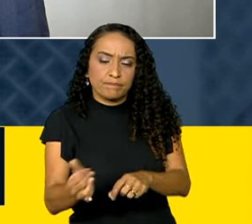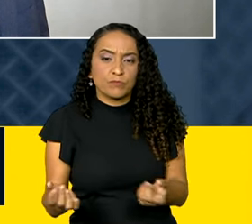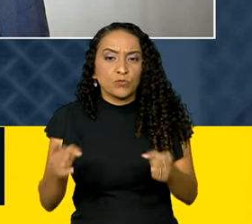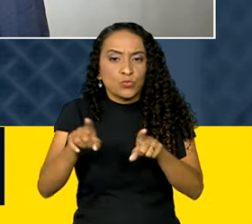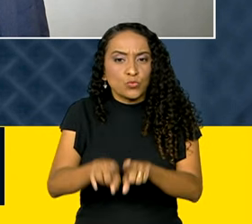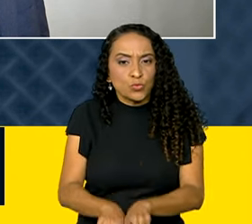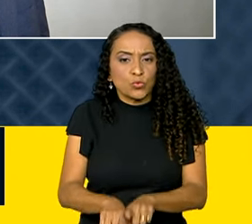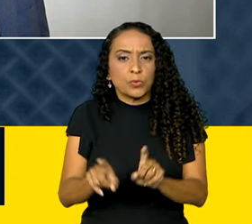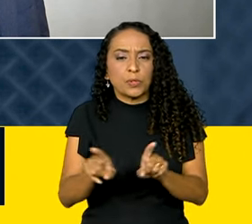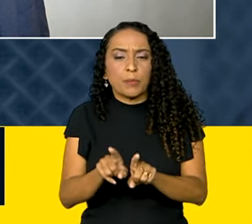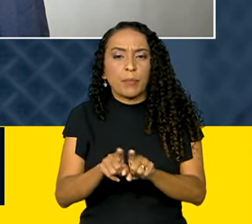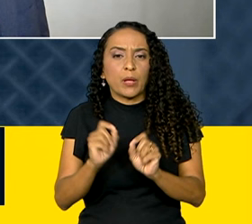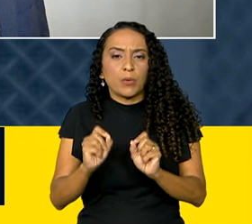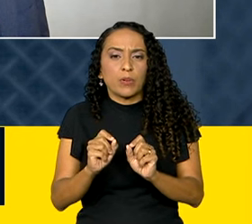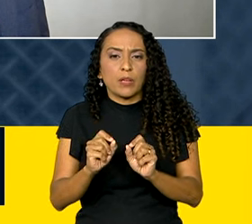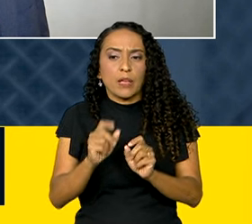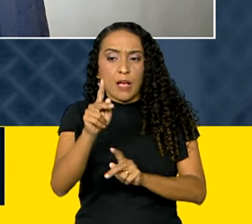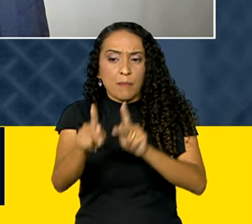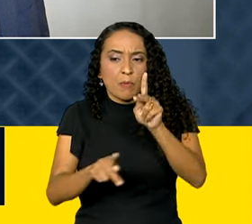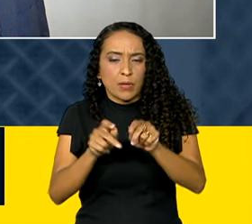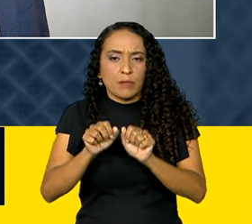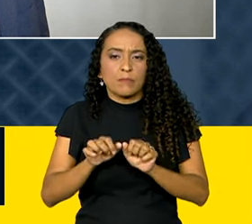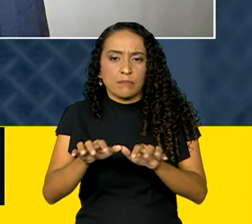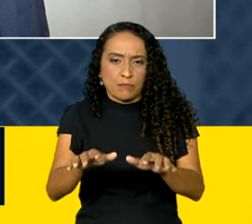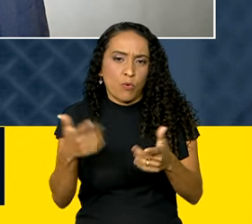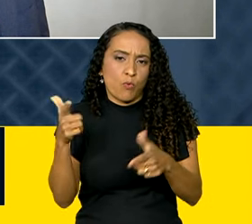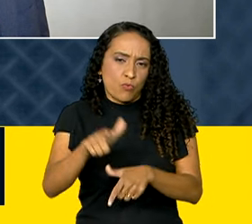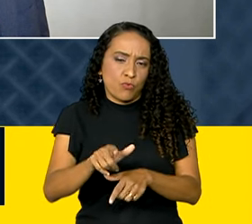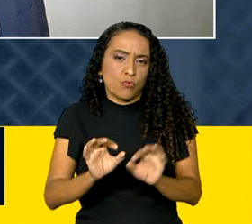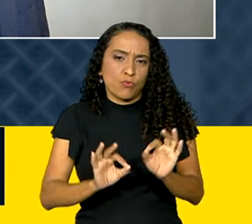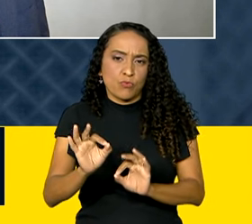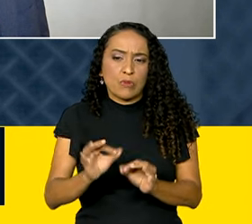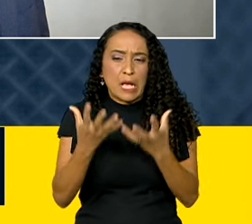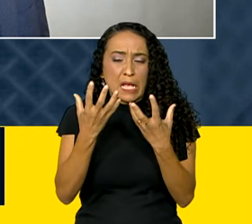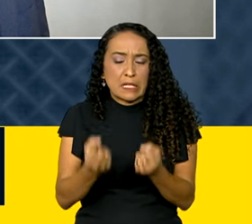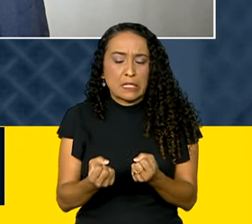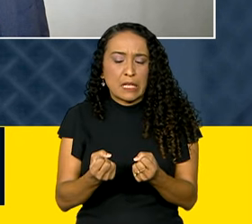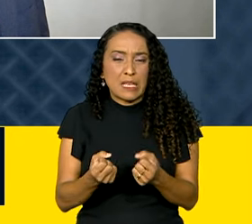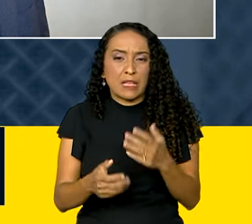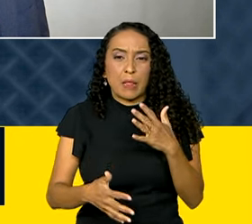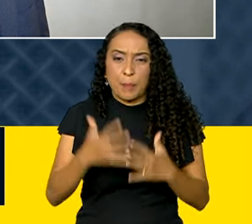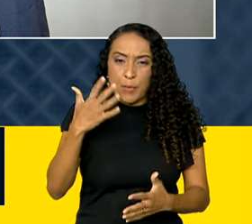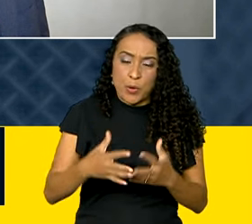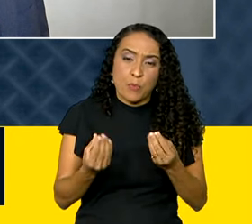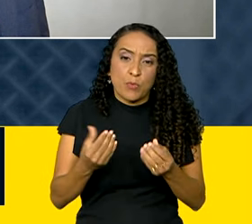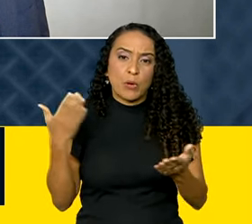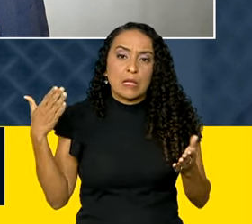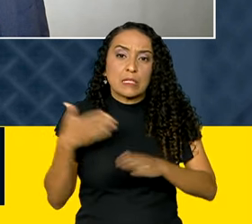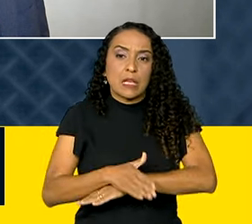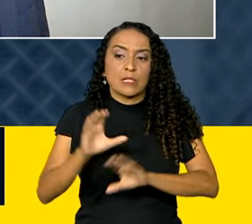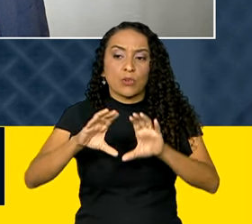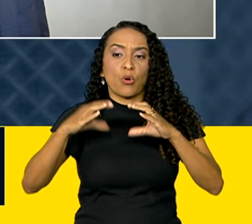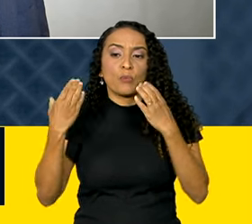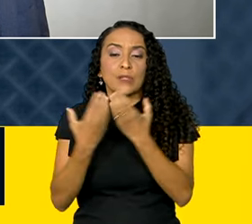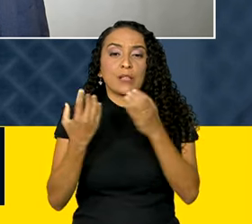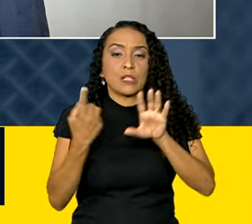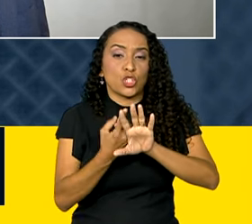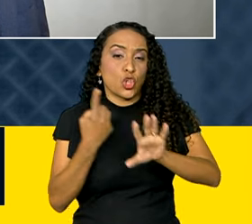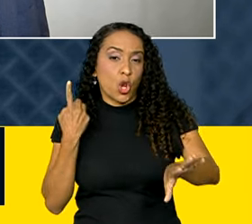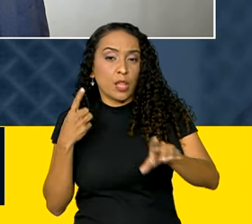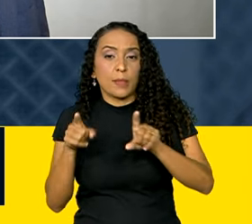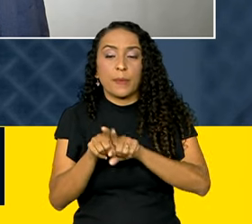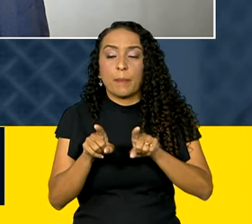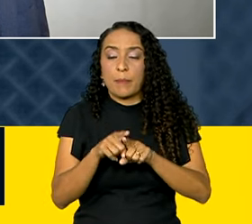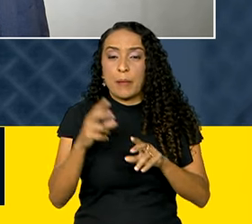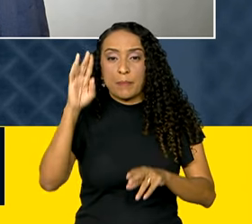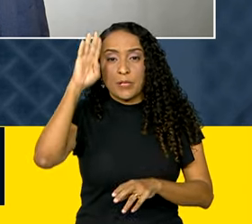que cheguem a essa população. A seca tem comprometido gravemente o acesso a comunidades isoladas,